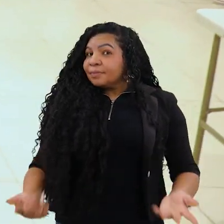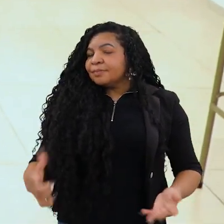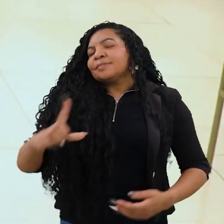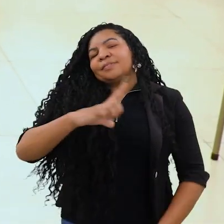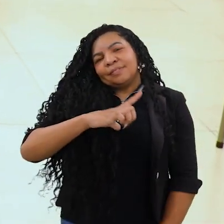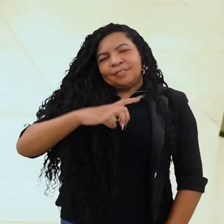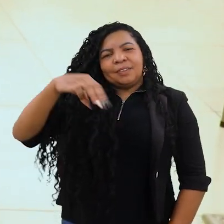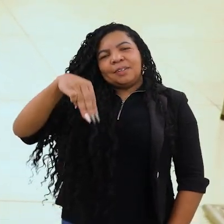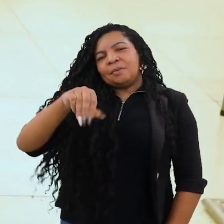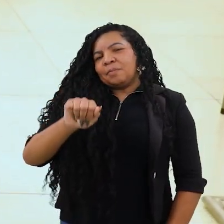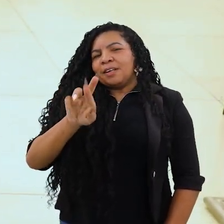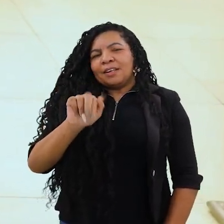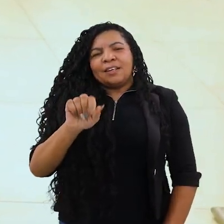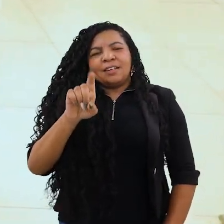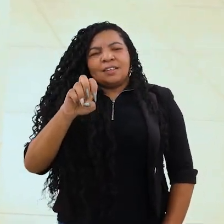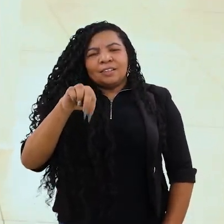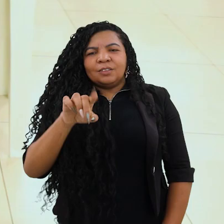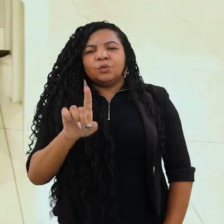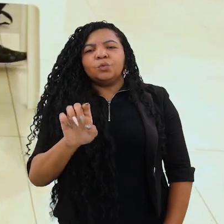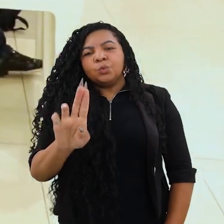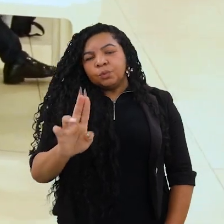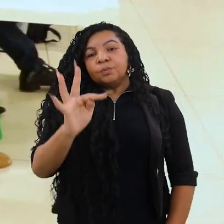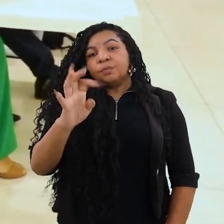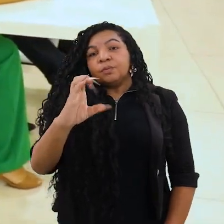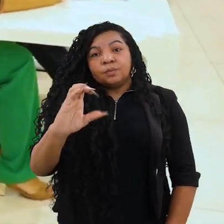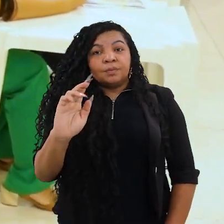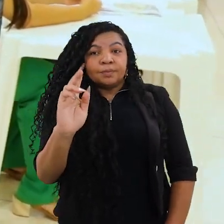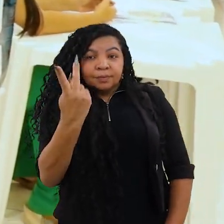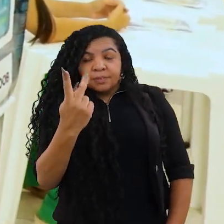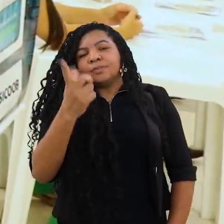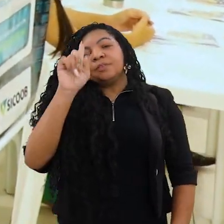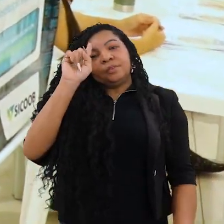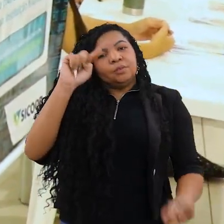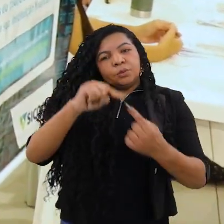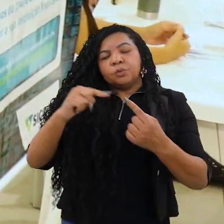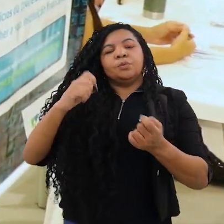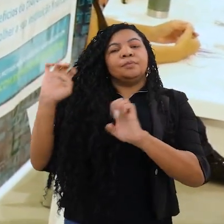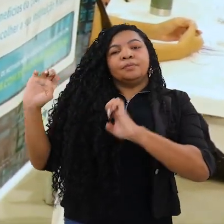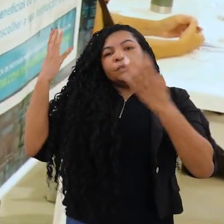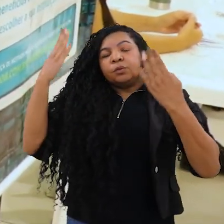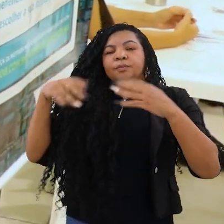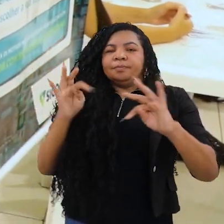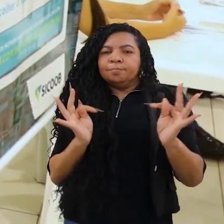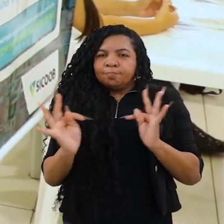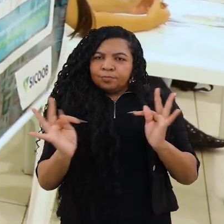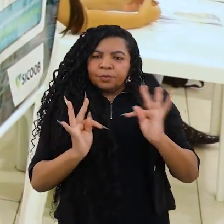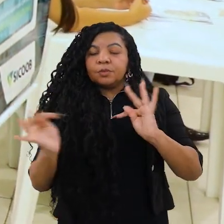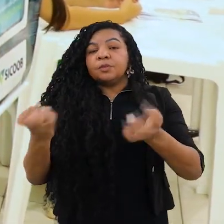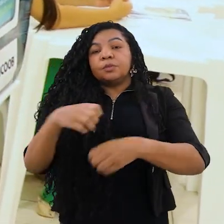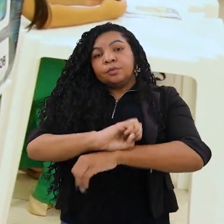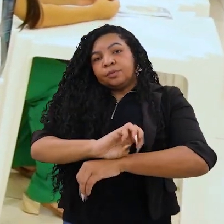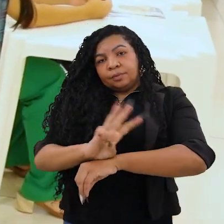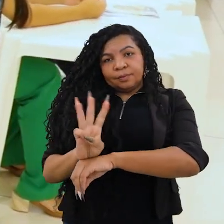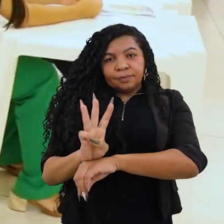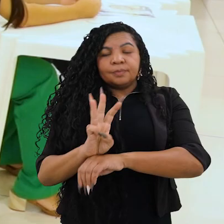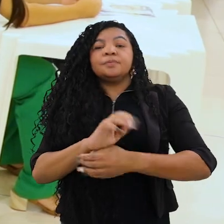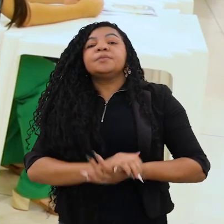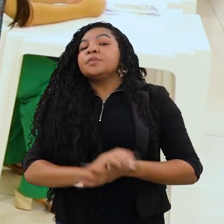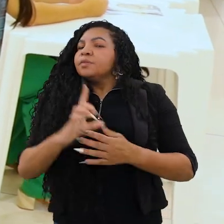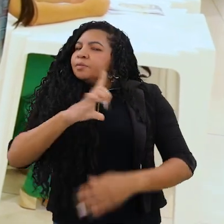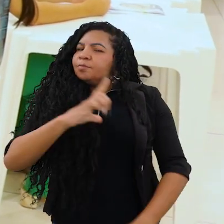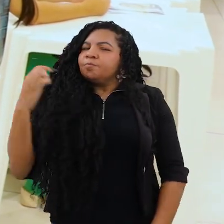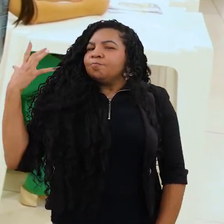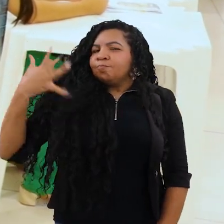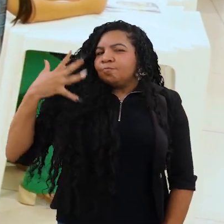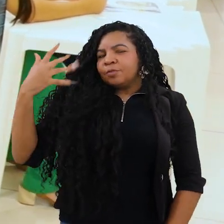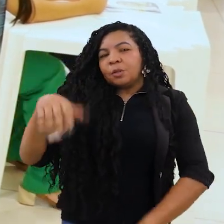e teve Marandutec, evento que tem como objetivo trazer visibilidade à vitrine tecnológica da Universidade Estadual do Maranhão, que contou